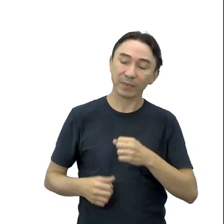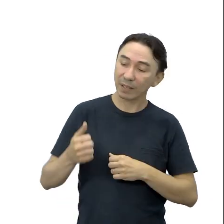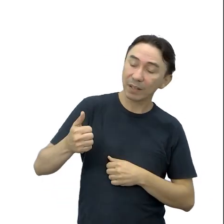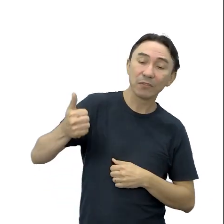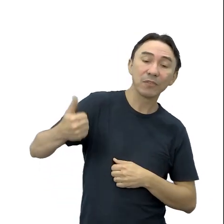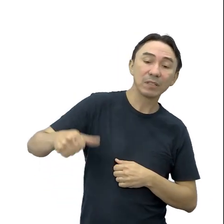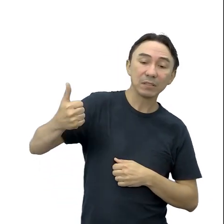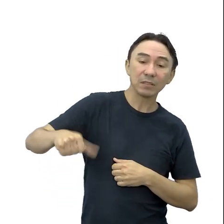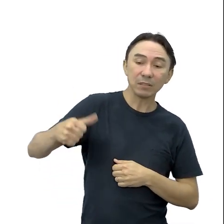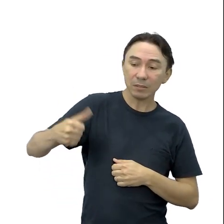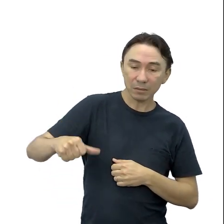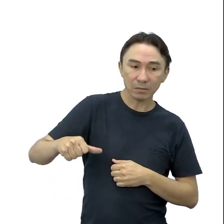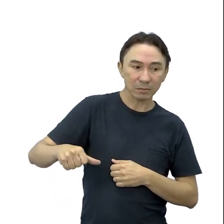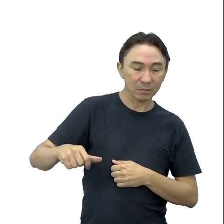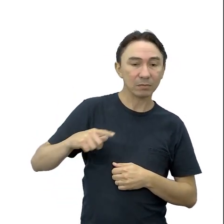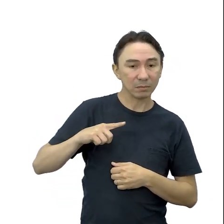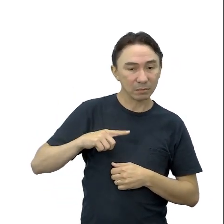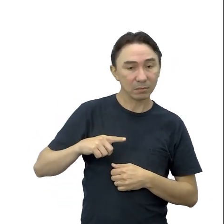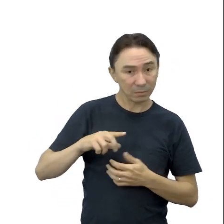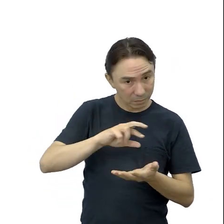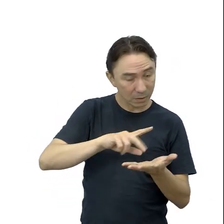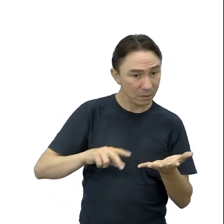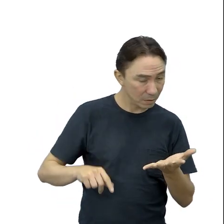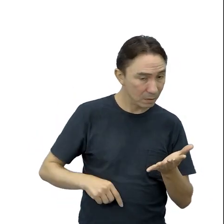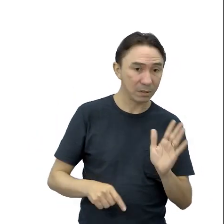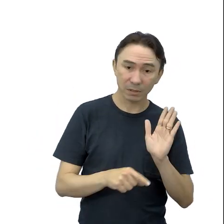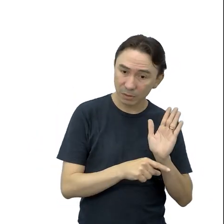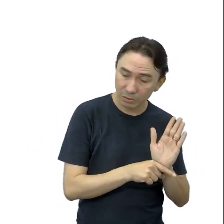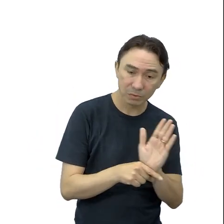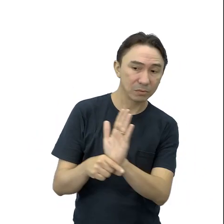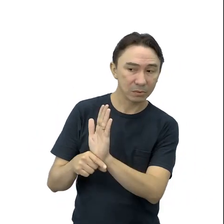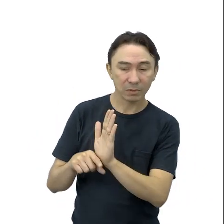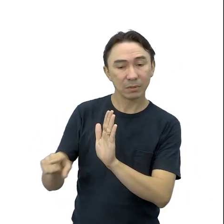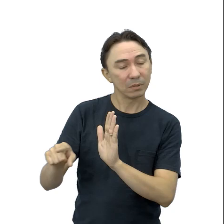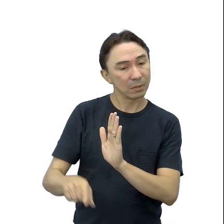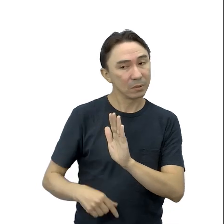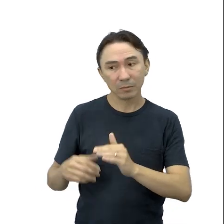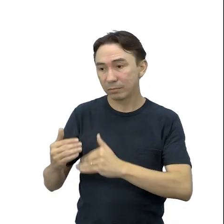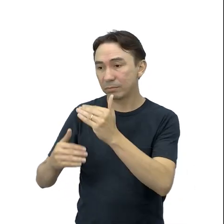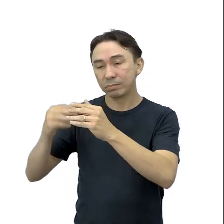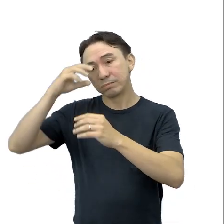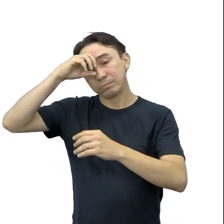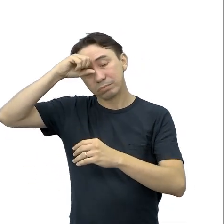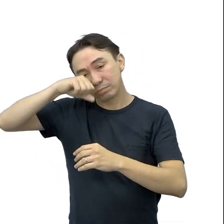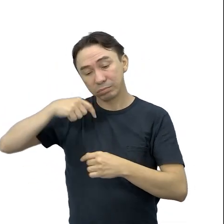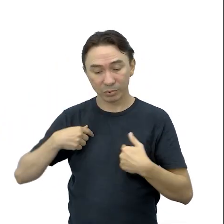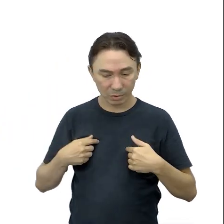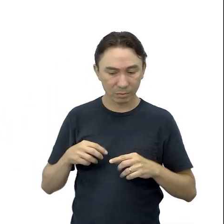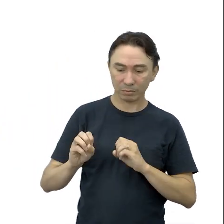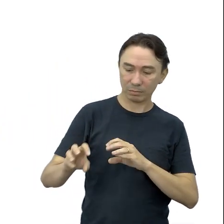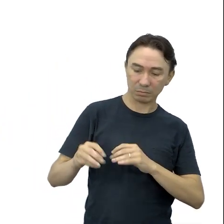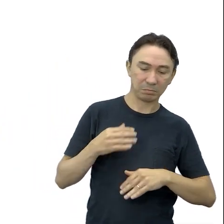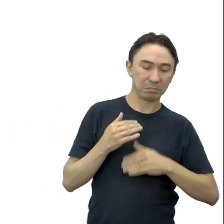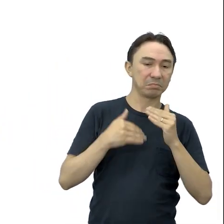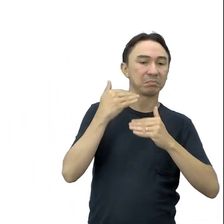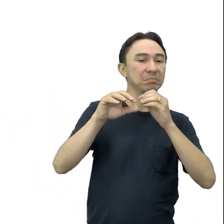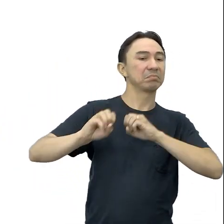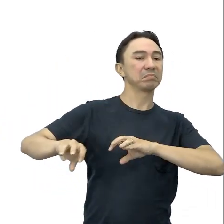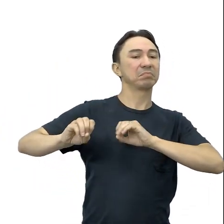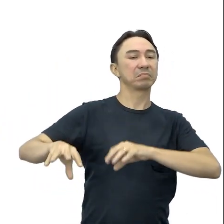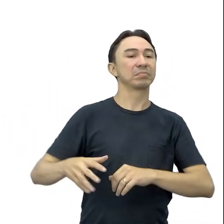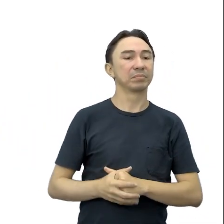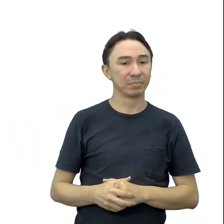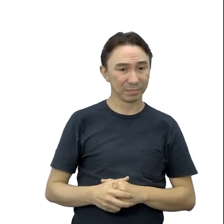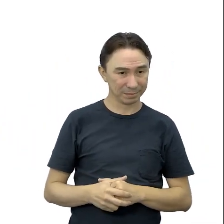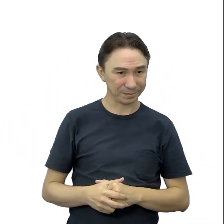de ensino, né, e o processo de aprendizagem, tá bom? Aqui, os instrumentos avaliativos, né, que